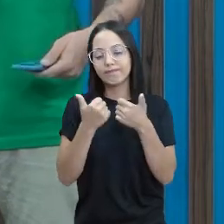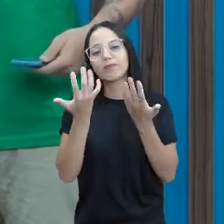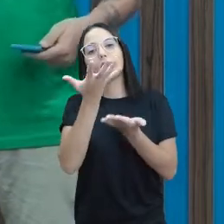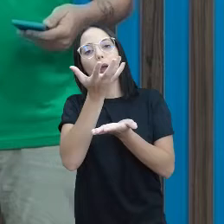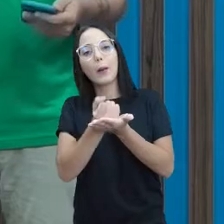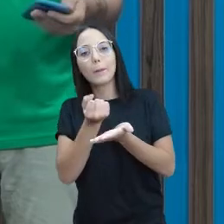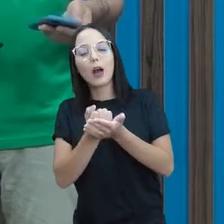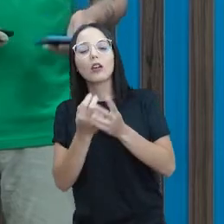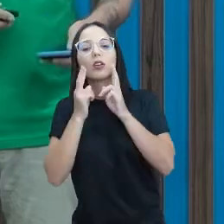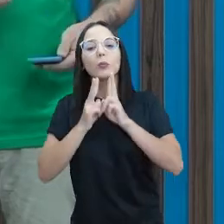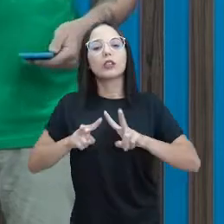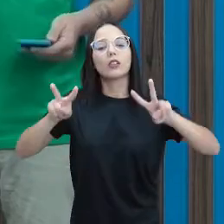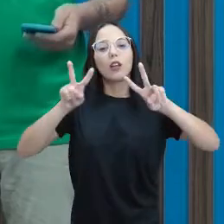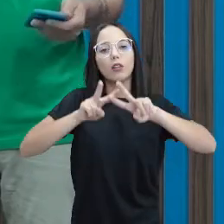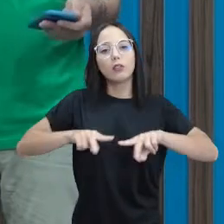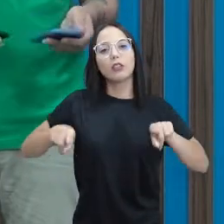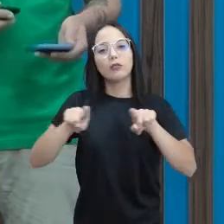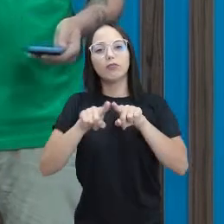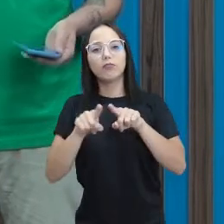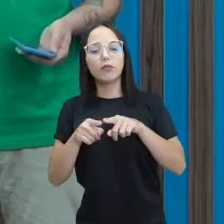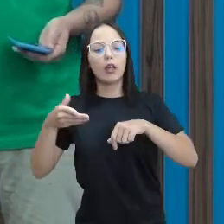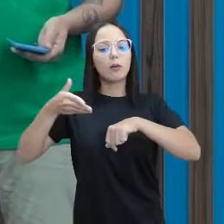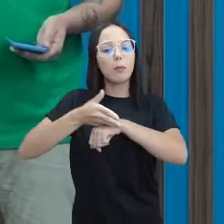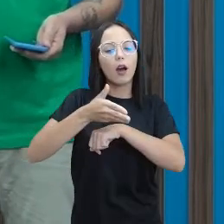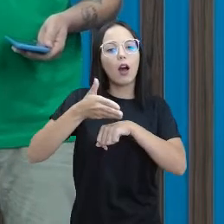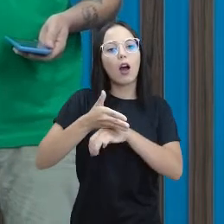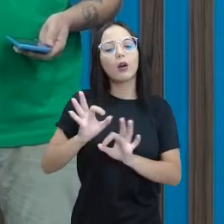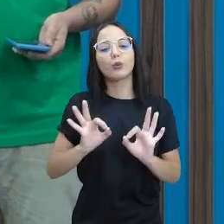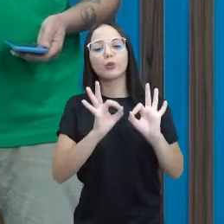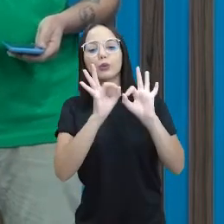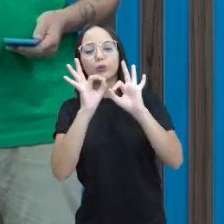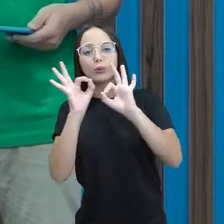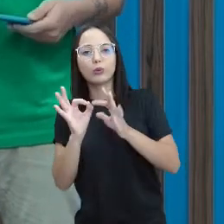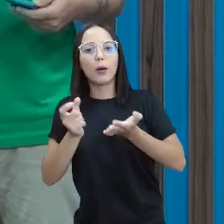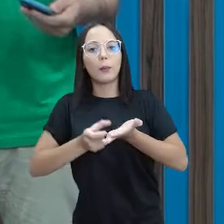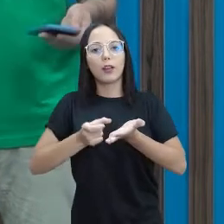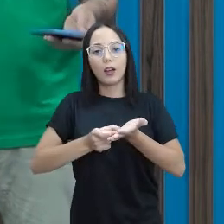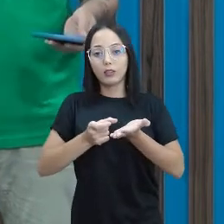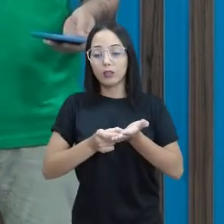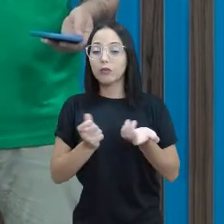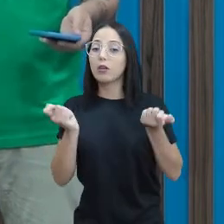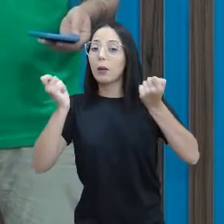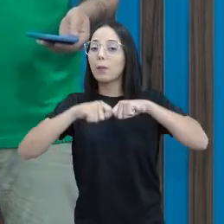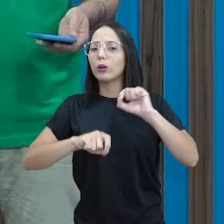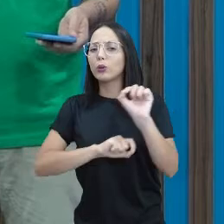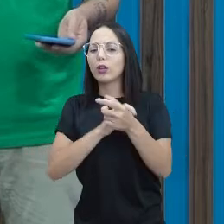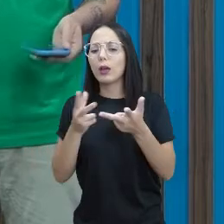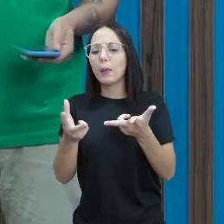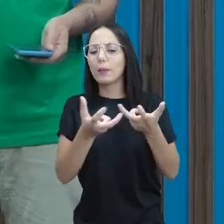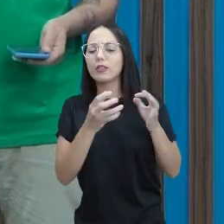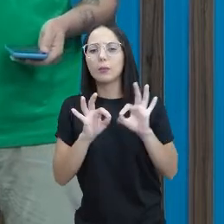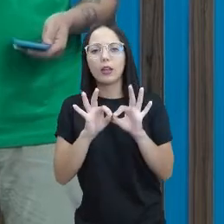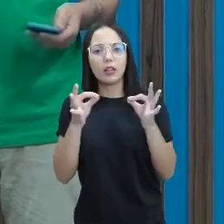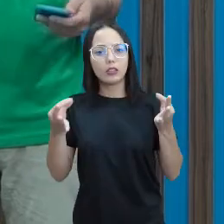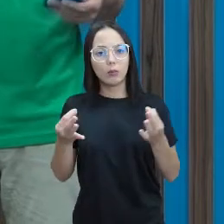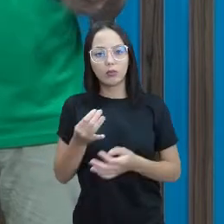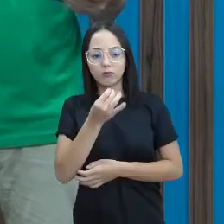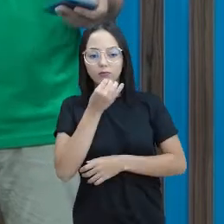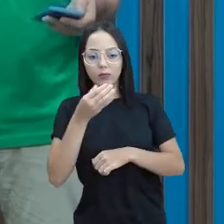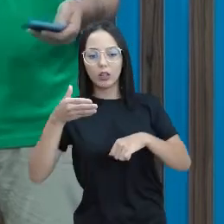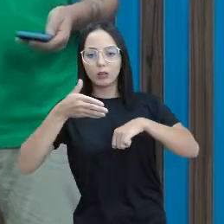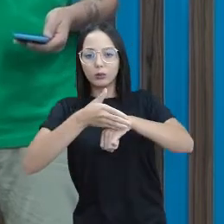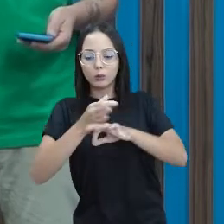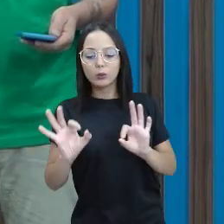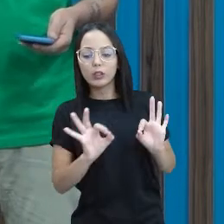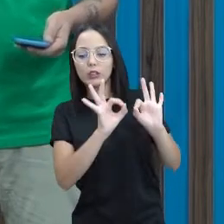baixa, vai observando lá, dá uma passeada no aplicativo e você vai ver que é bem simples, tá certo? Quando você for assistir a